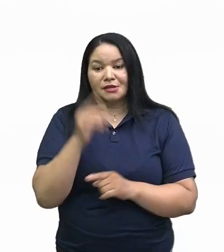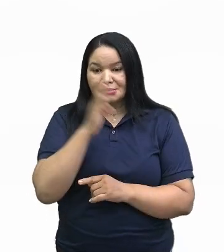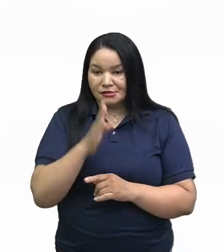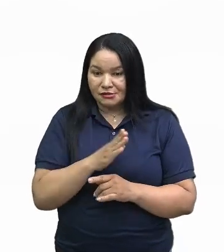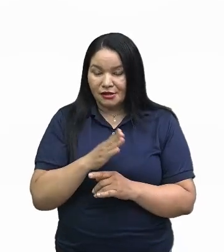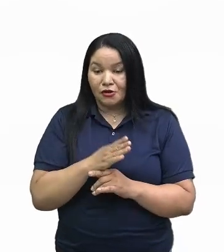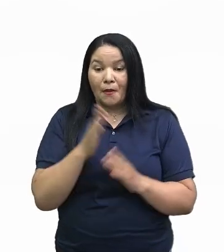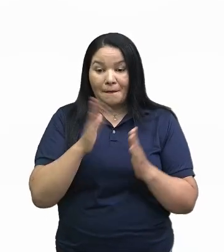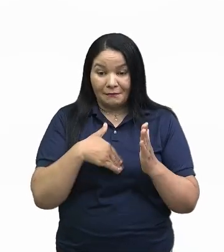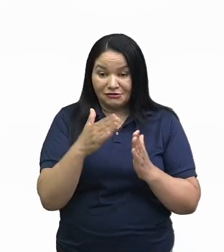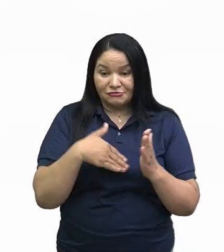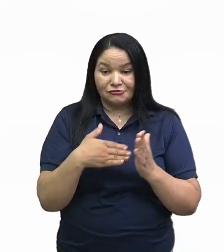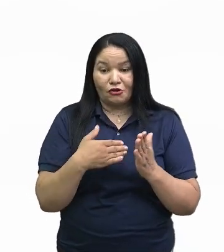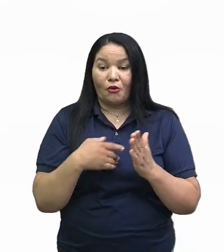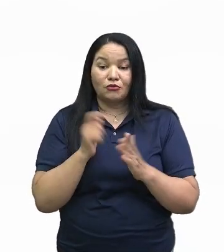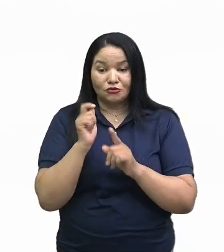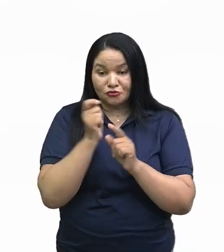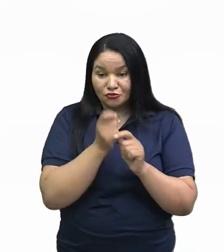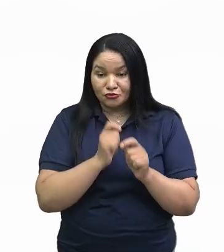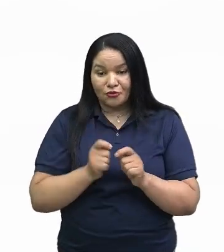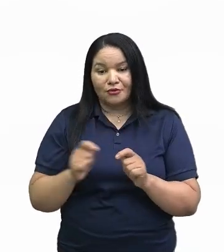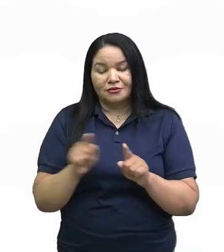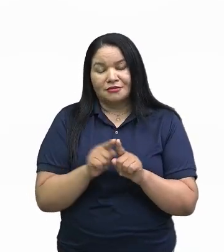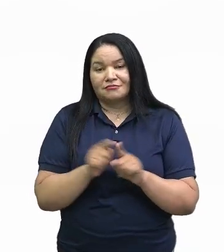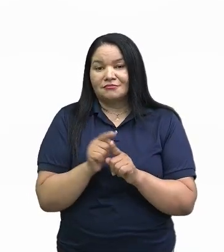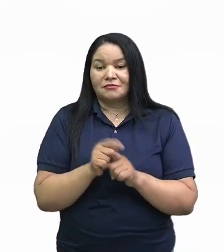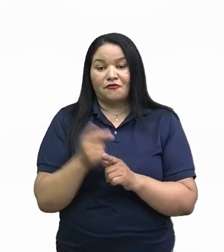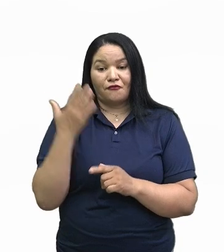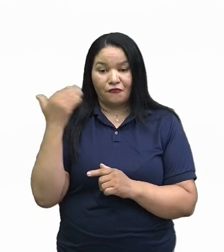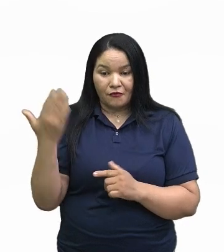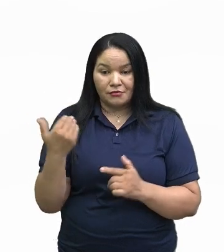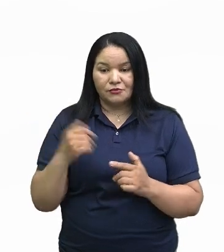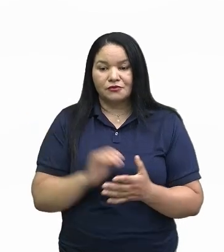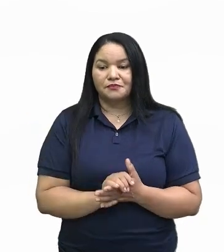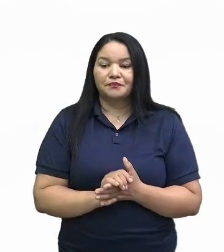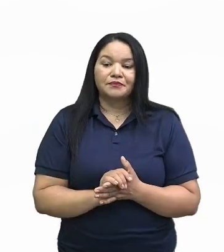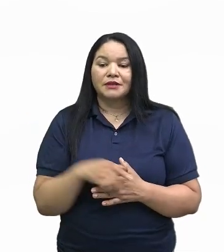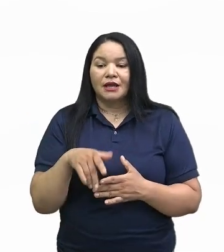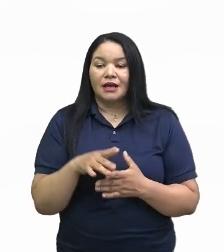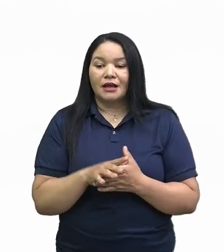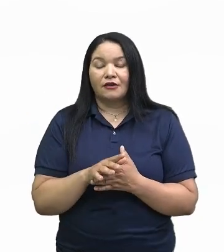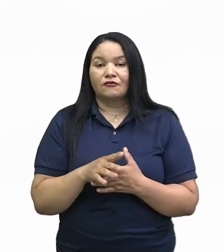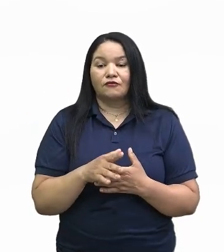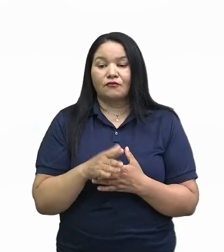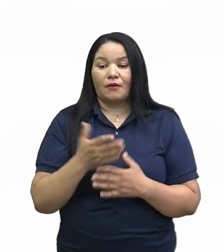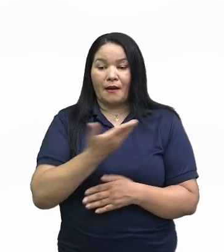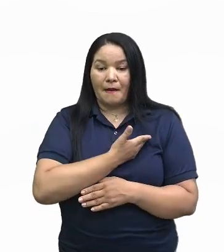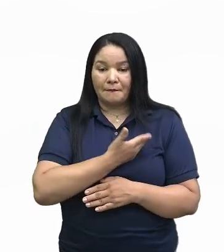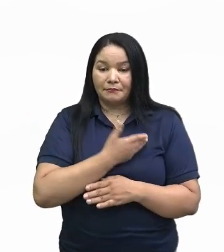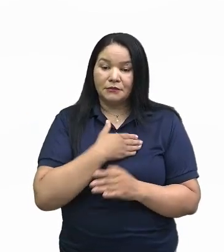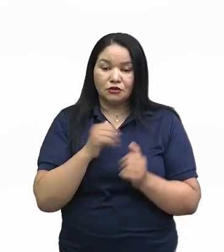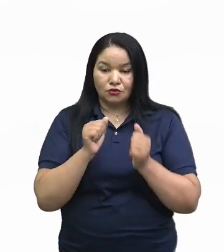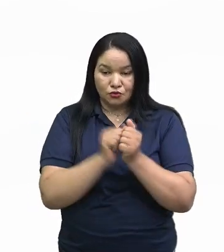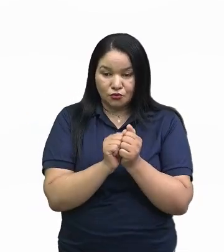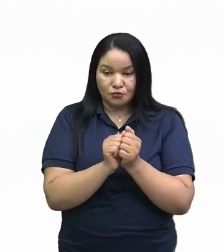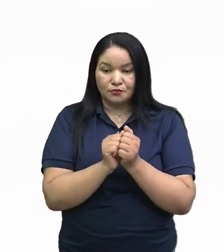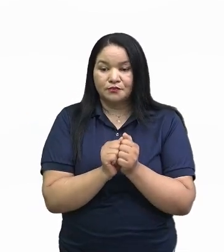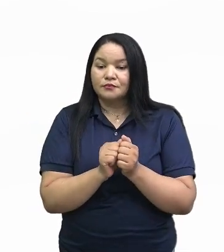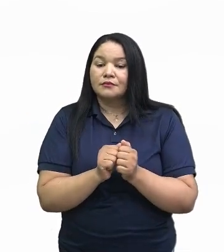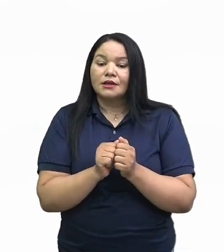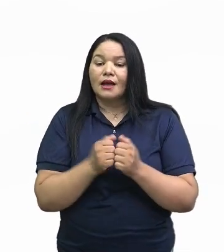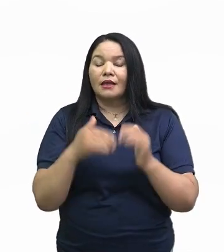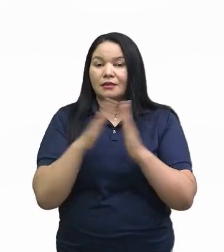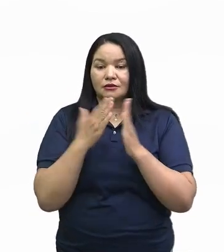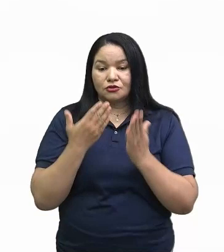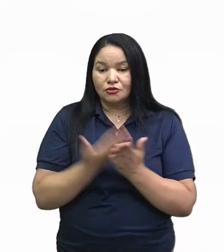pintor, escultor e destacado artista performático. Ele foi levado pelos colegas Almícar de Castro e Jackson Ribeiro